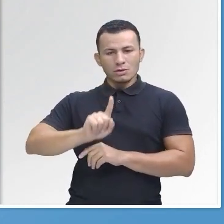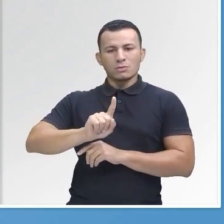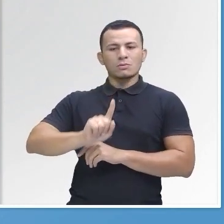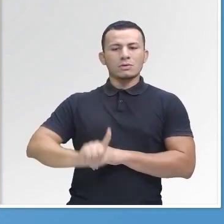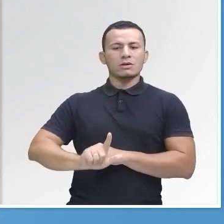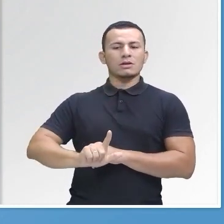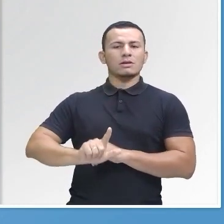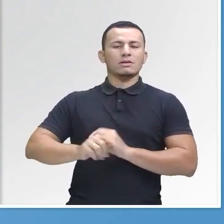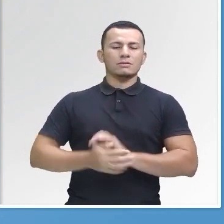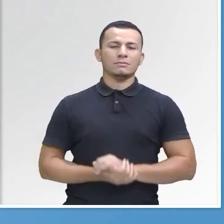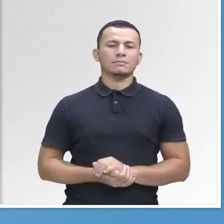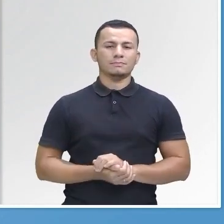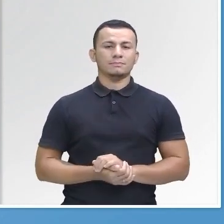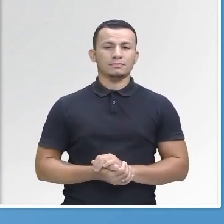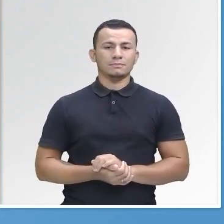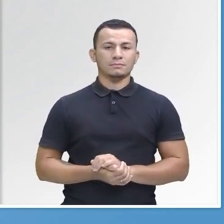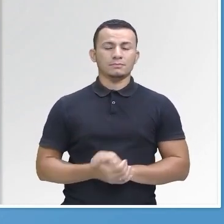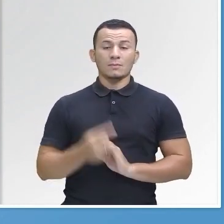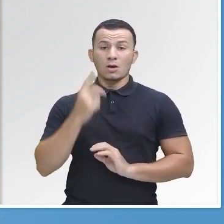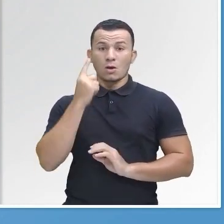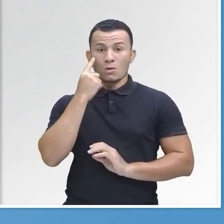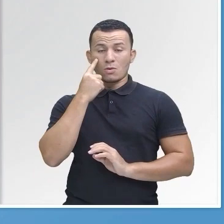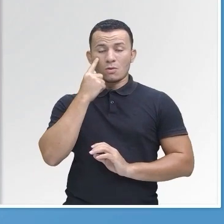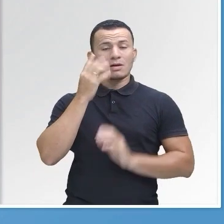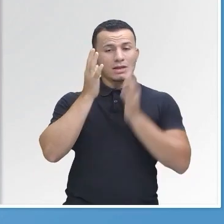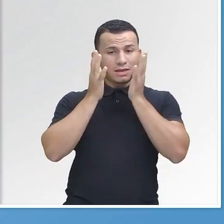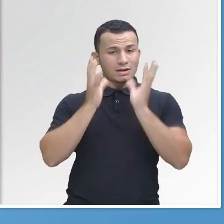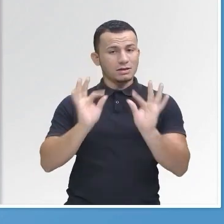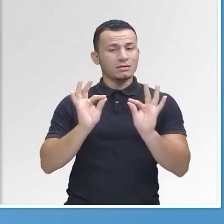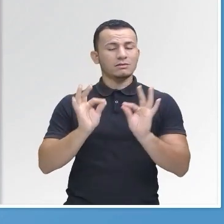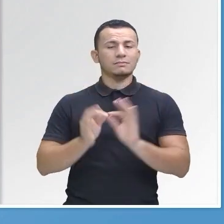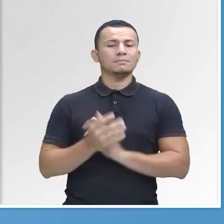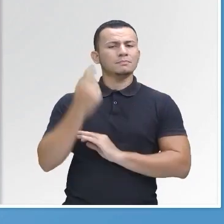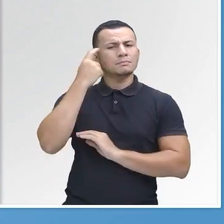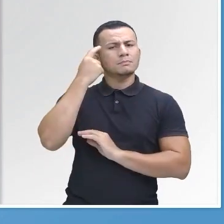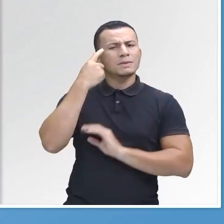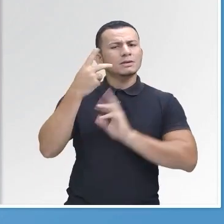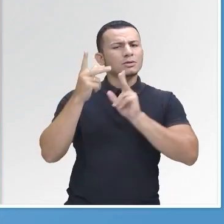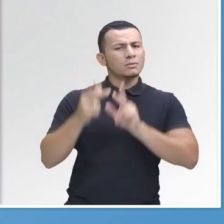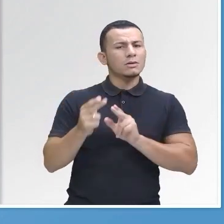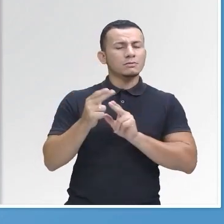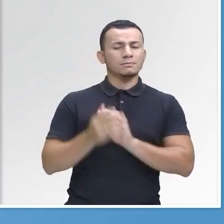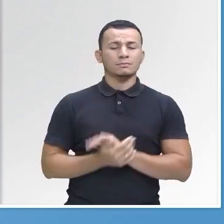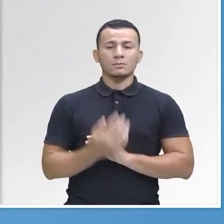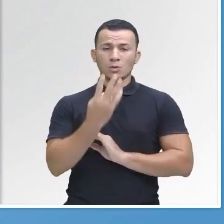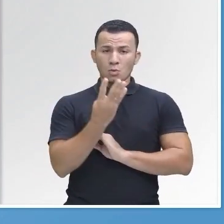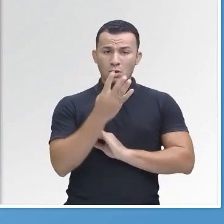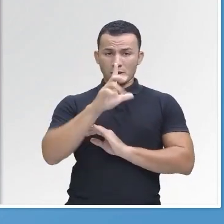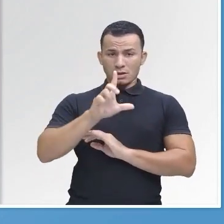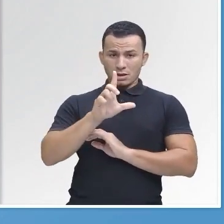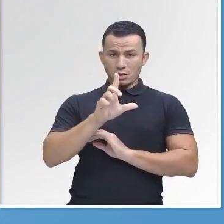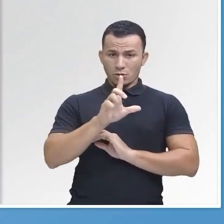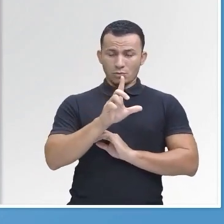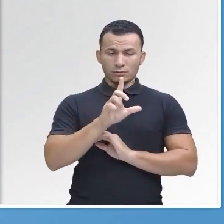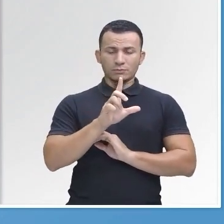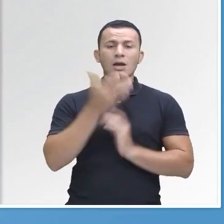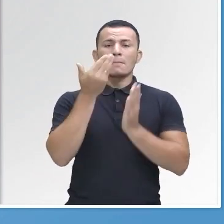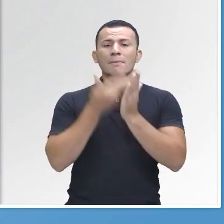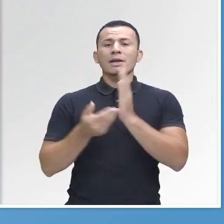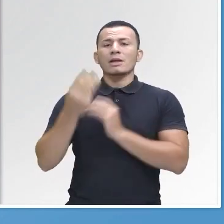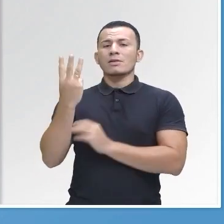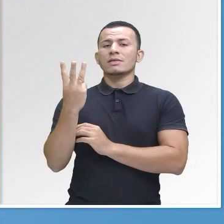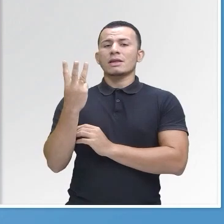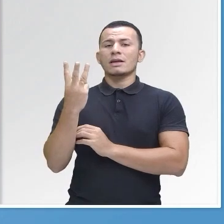litro. Então, olha para cá, cabeção. Pensa comigo. Eu tenho 4 litros no galão. Ele perdeu 3,